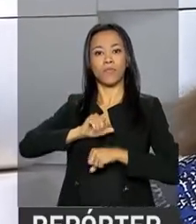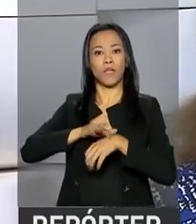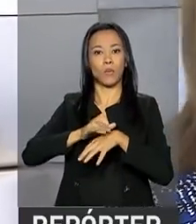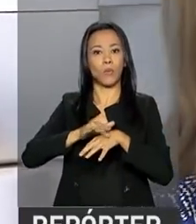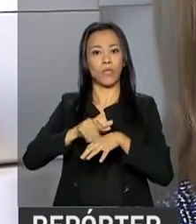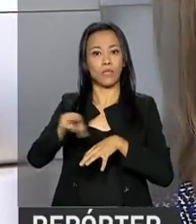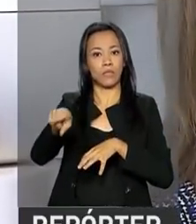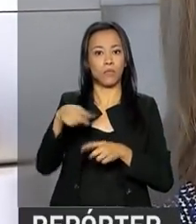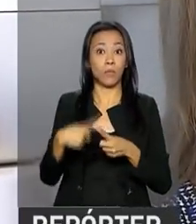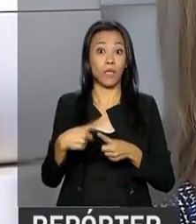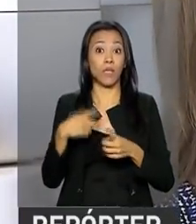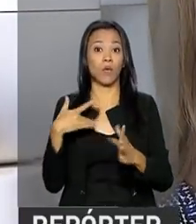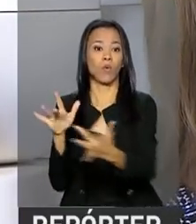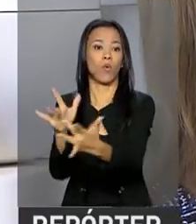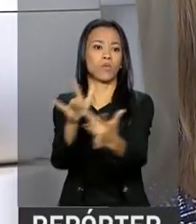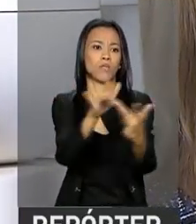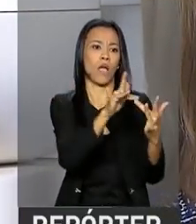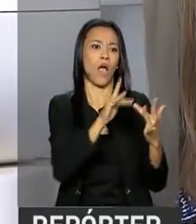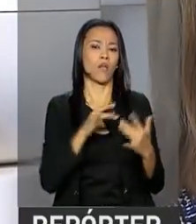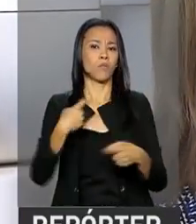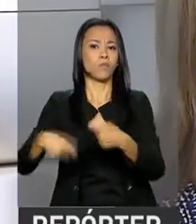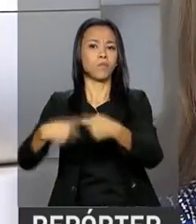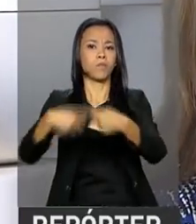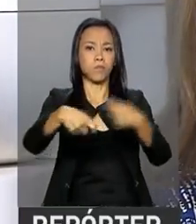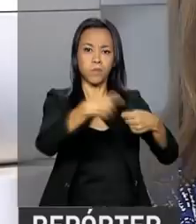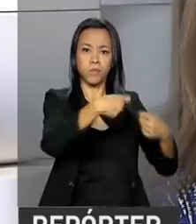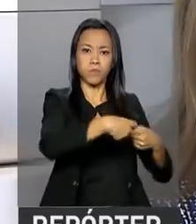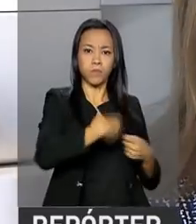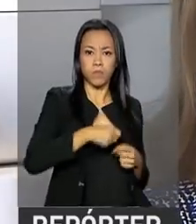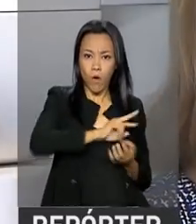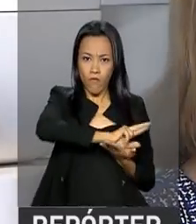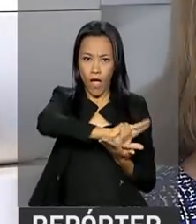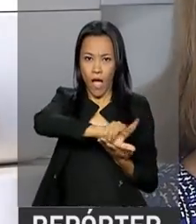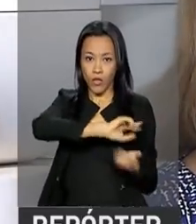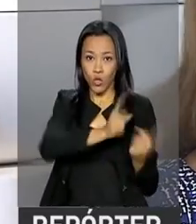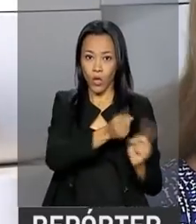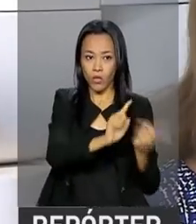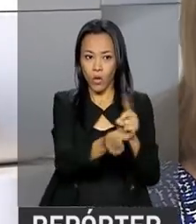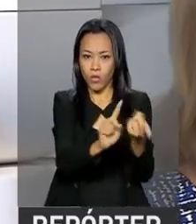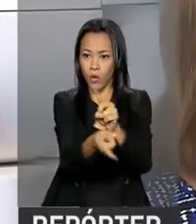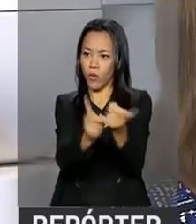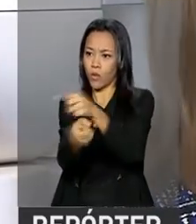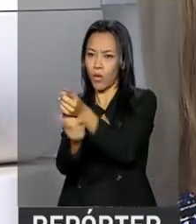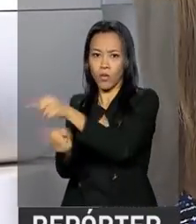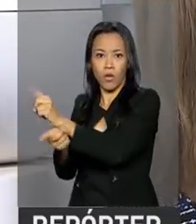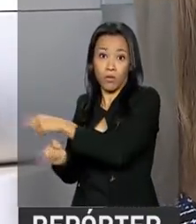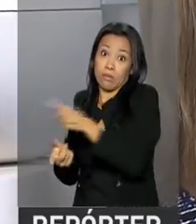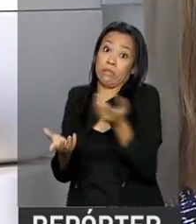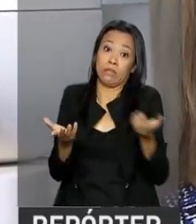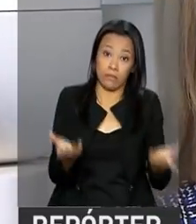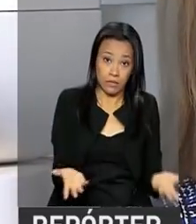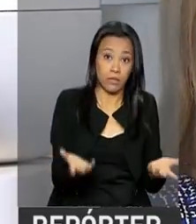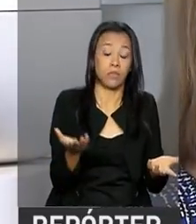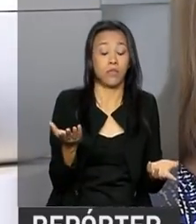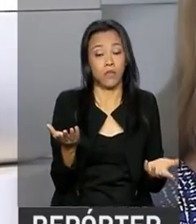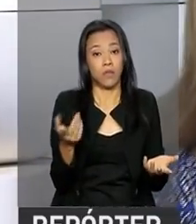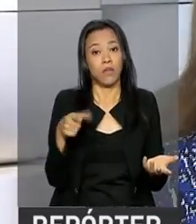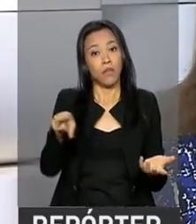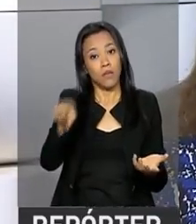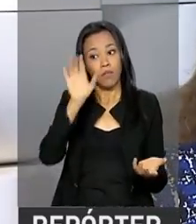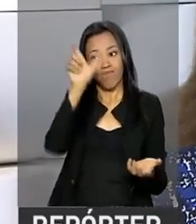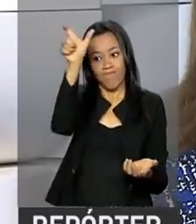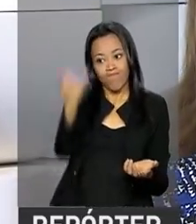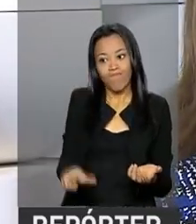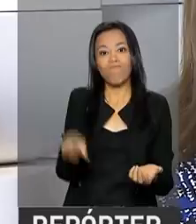número à excessiva de relações sexuais com troca de parcerias sexuais e que não e que sejam resistentes inclusive